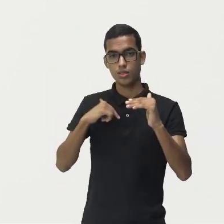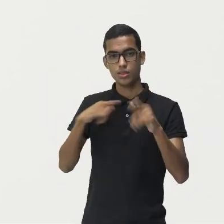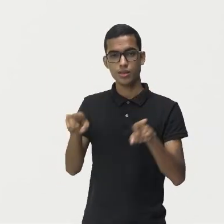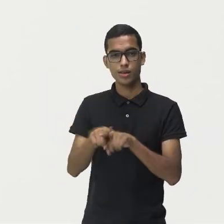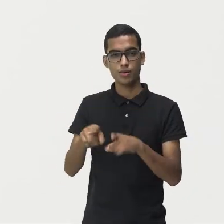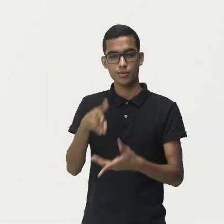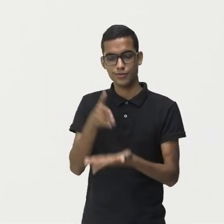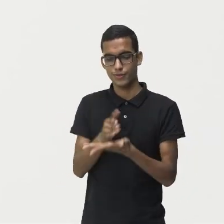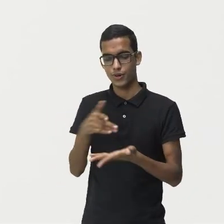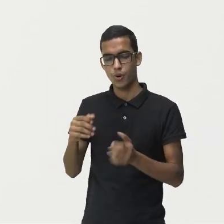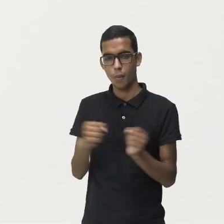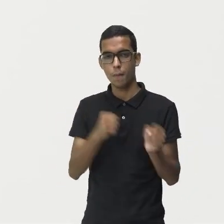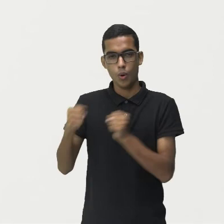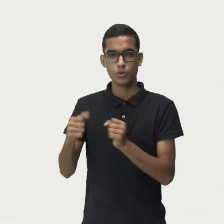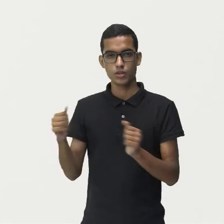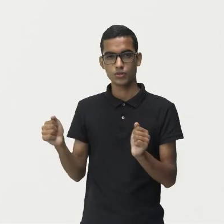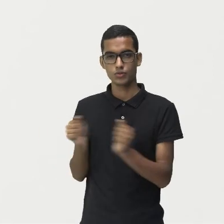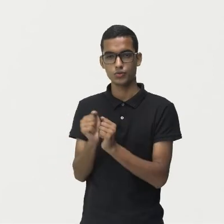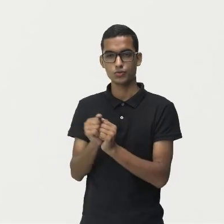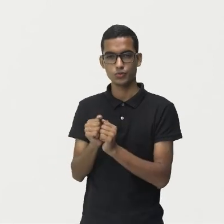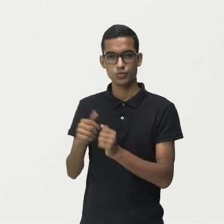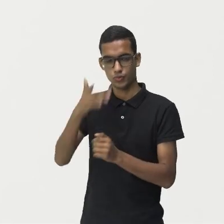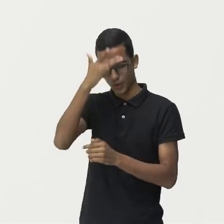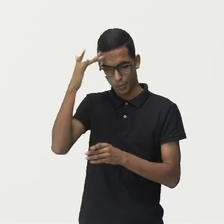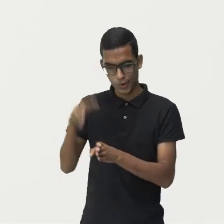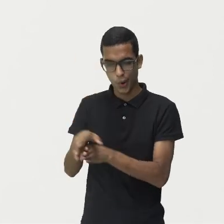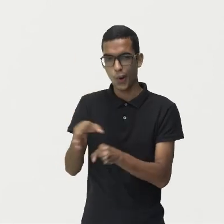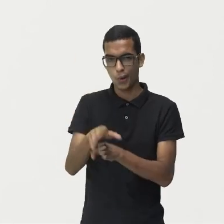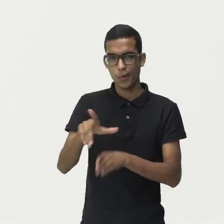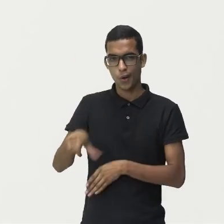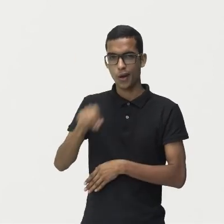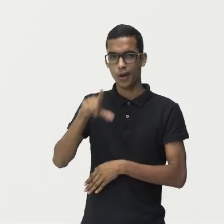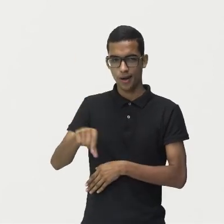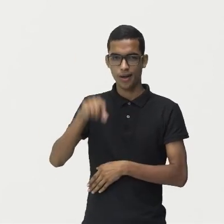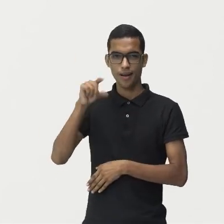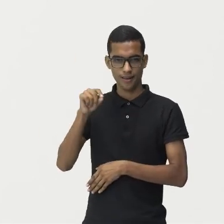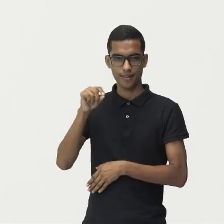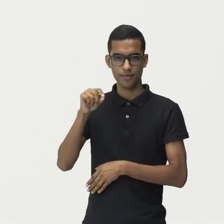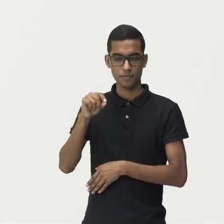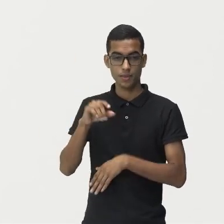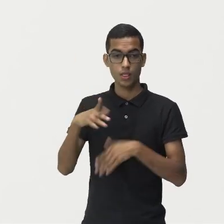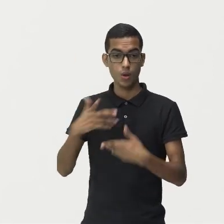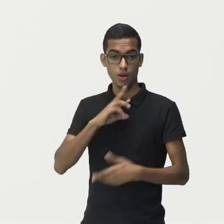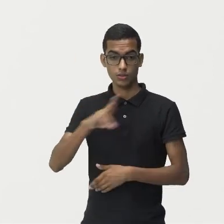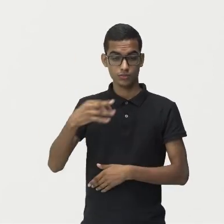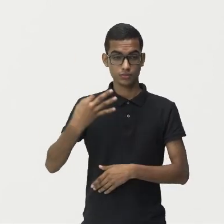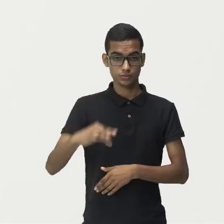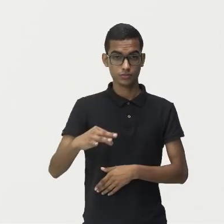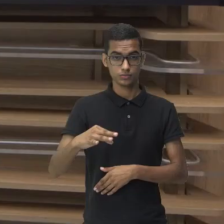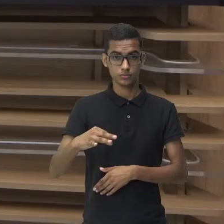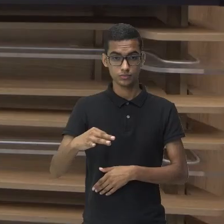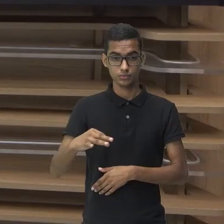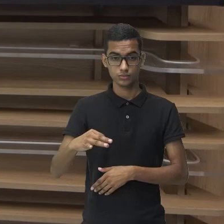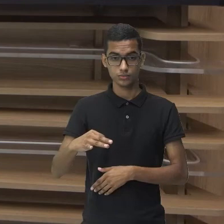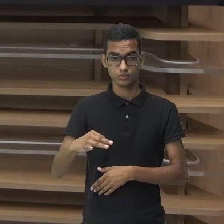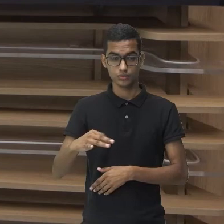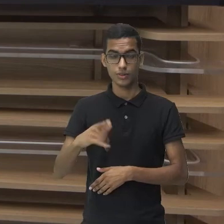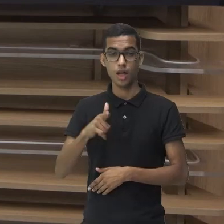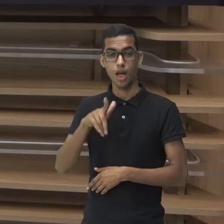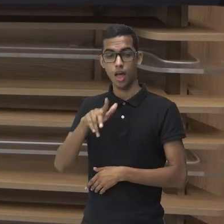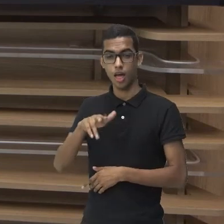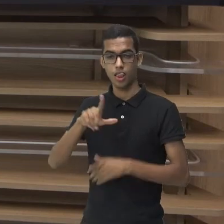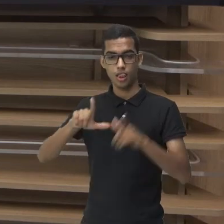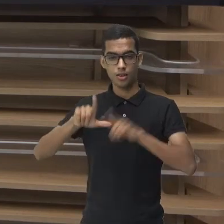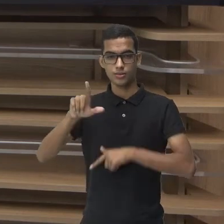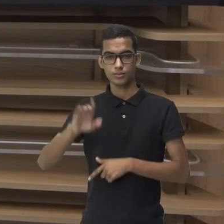com conselheiros selecionados. Então, a resposta correta seria a letra B, tá? Vamos para a